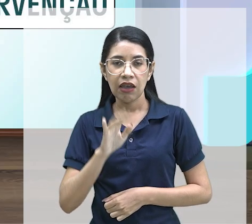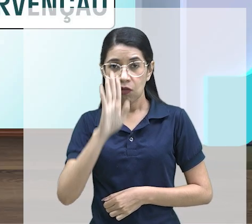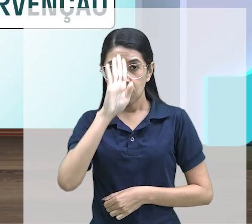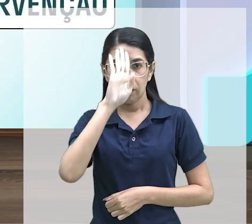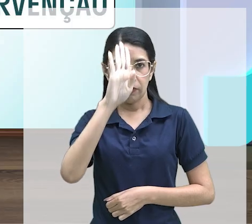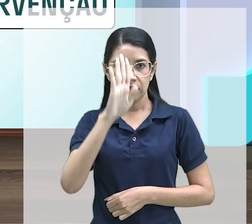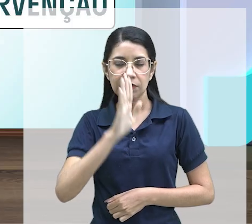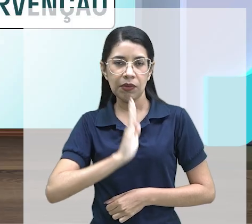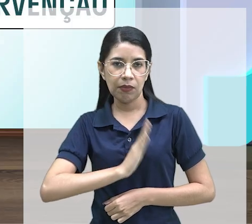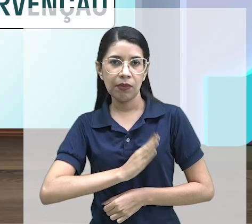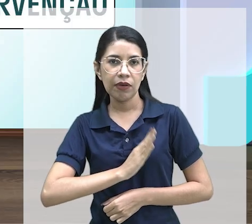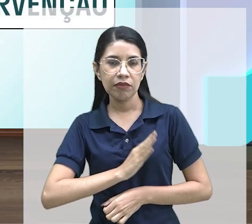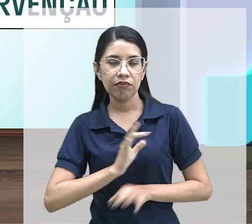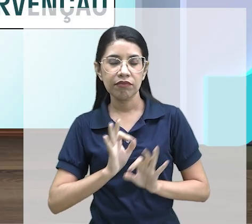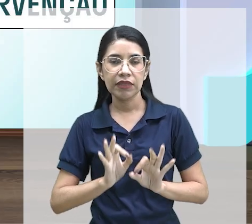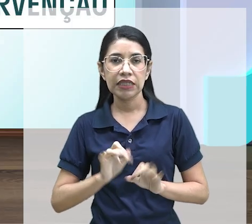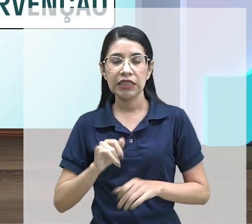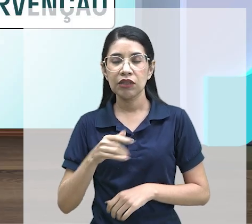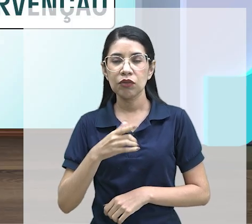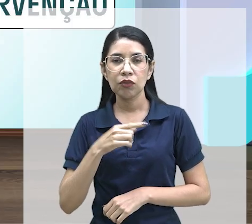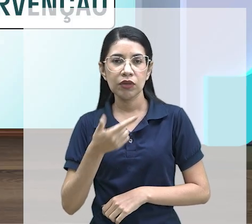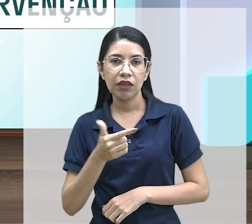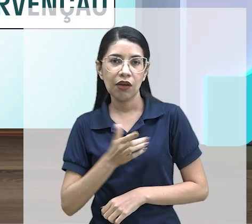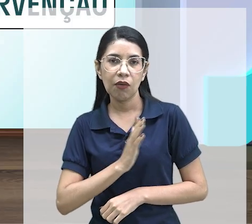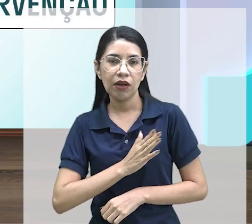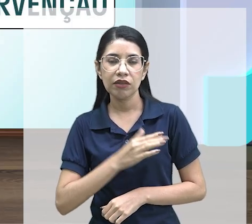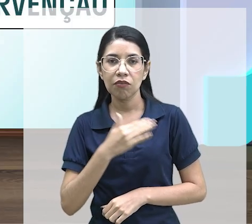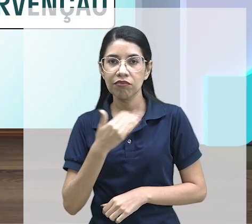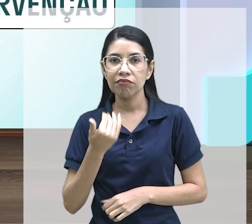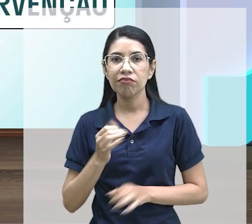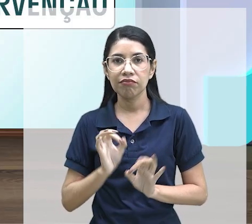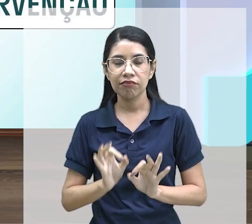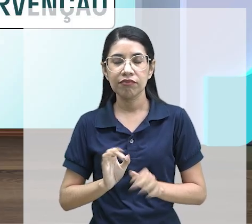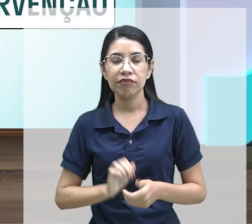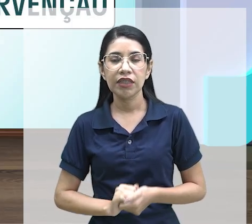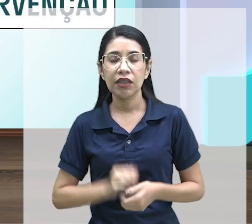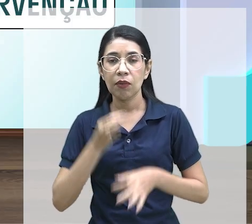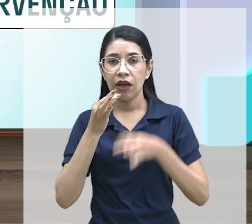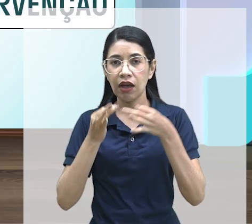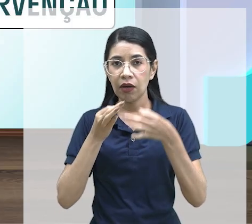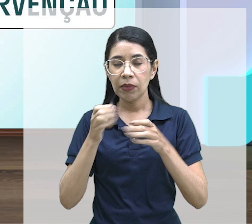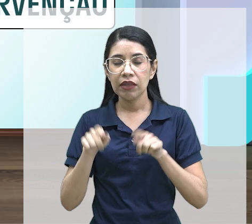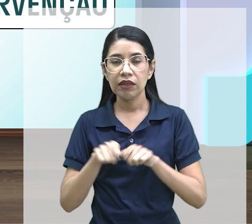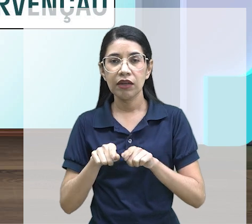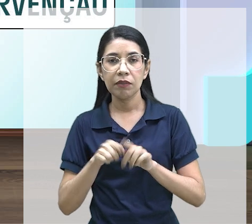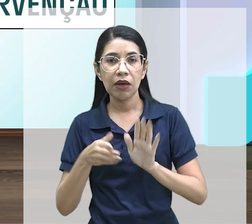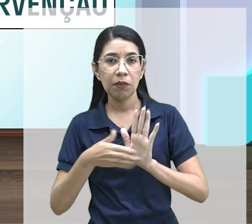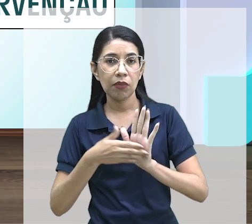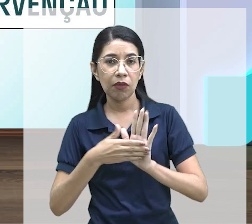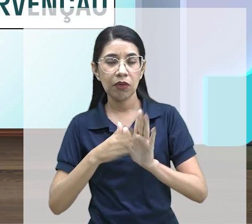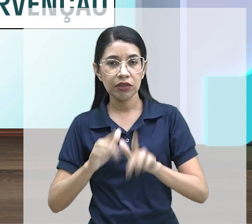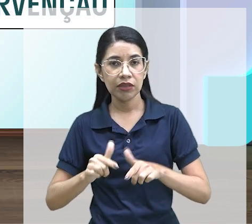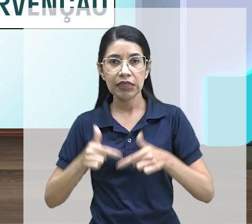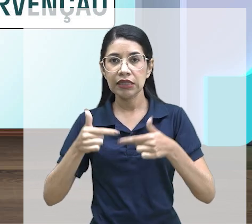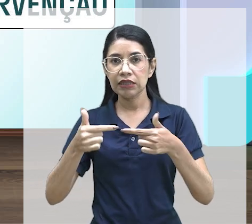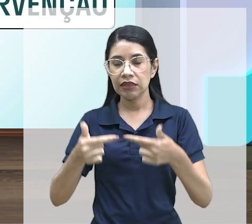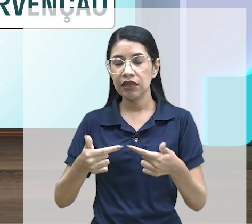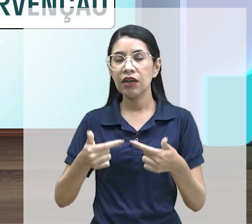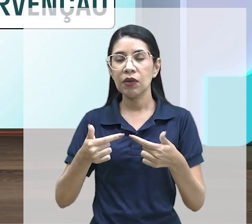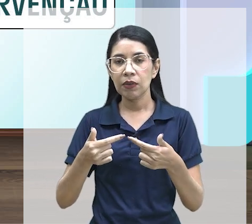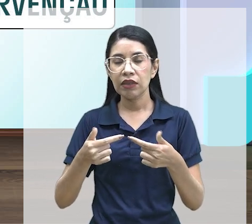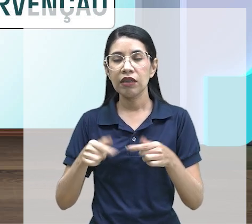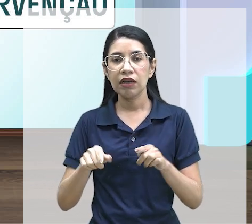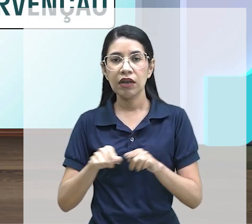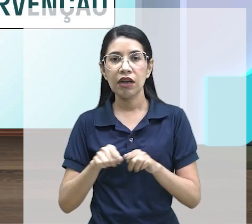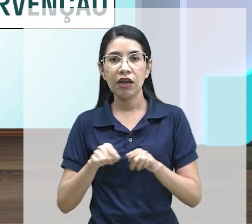parte principal. Sem o coração ali você não vive, né? Então a argumentação e a proposta de intervenção fazem